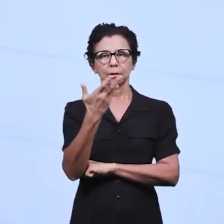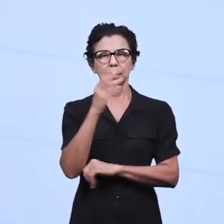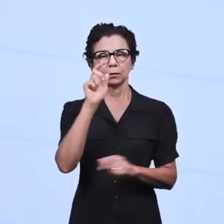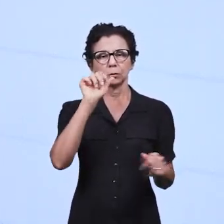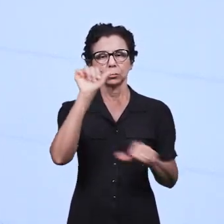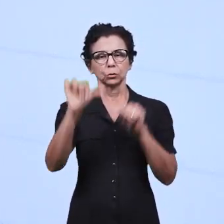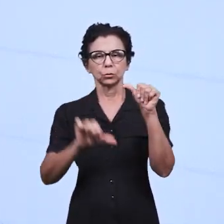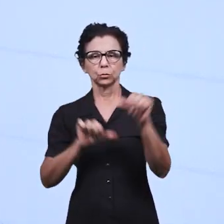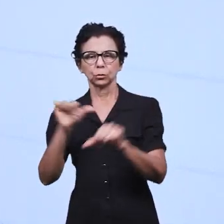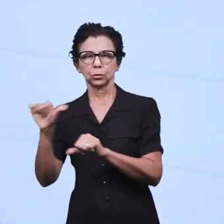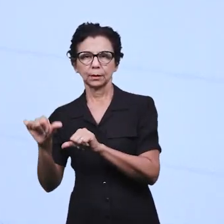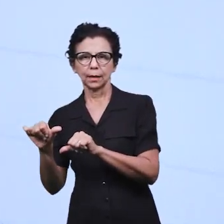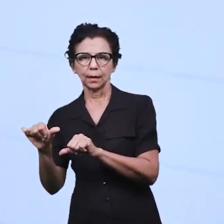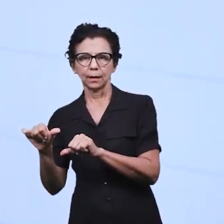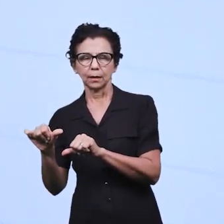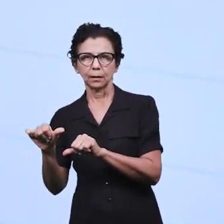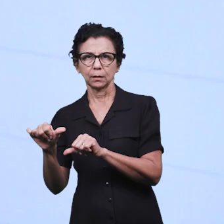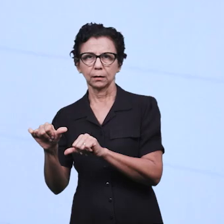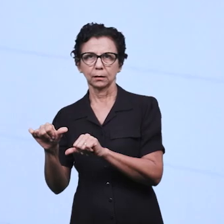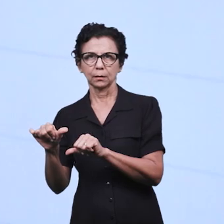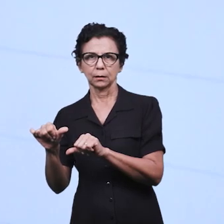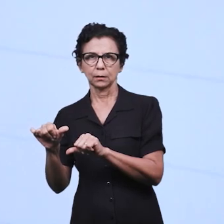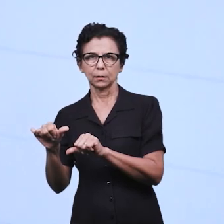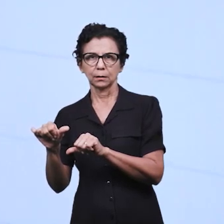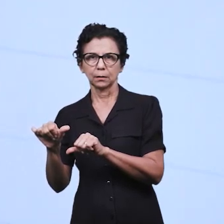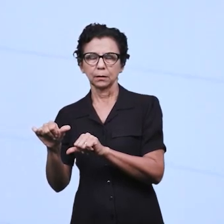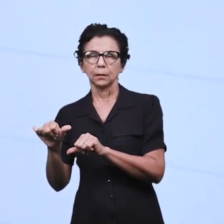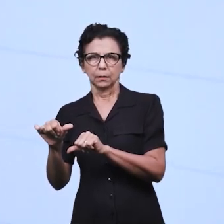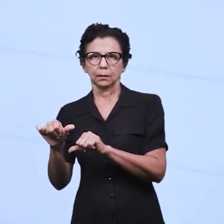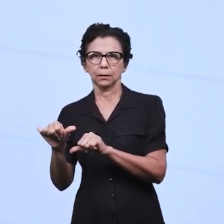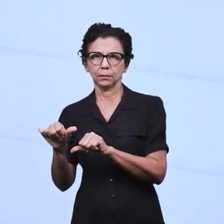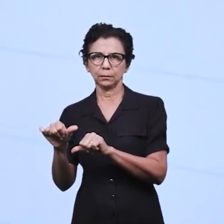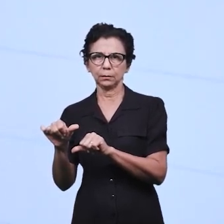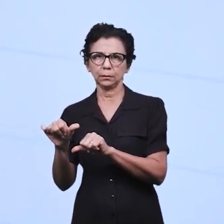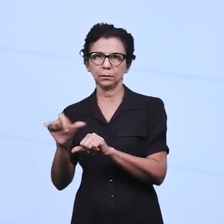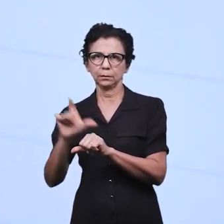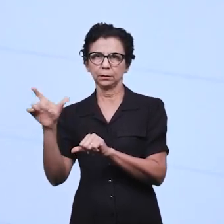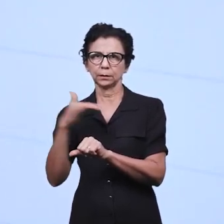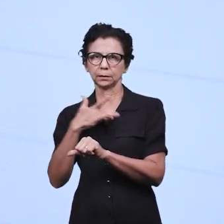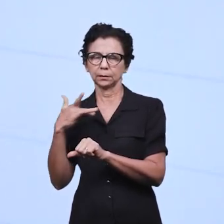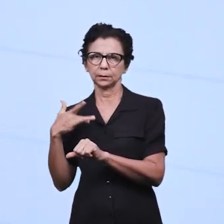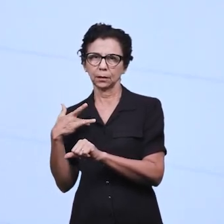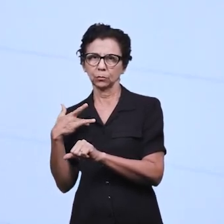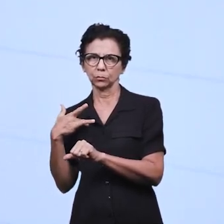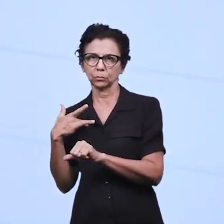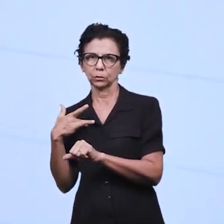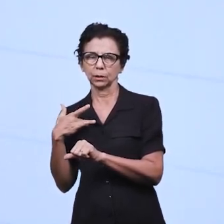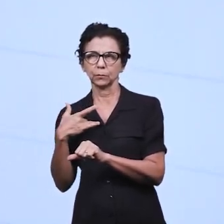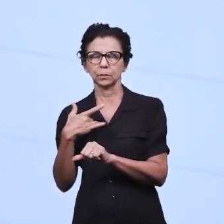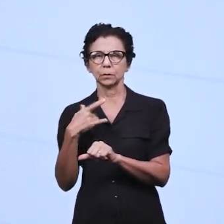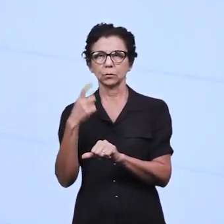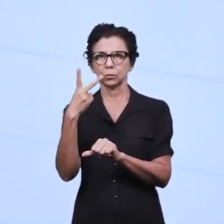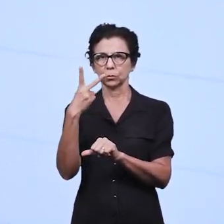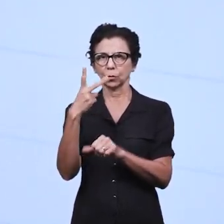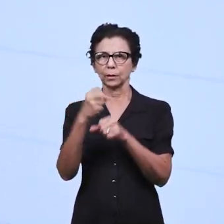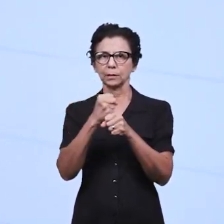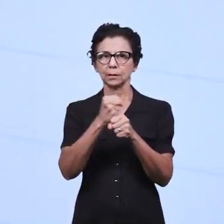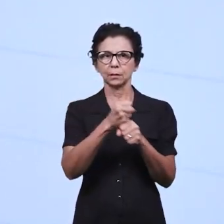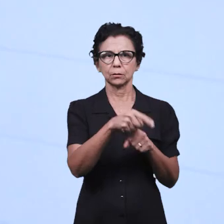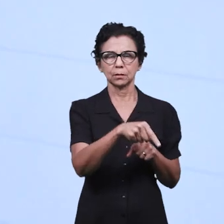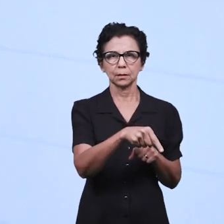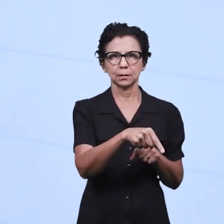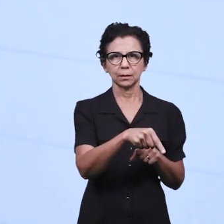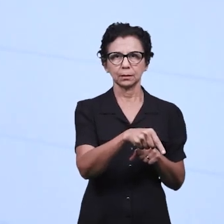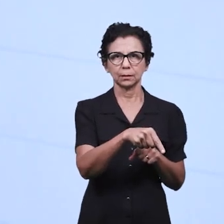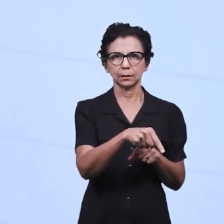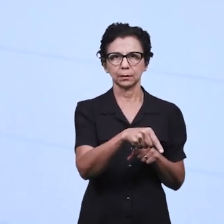eu tenho que estar no plano atual pelo menos por 2 anos. A pessoa com doença grave, com doença pré-existente, ela tem que